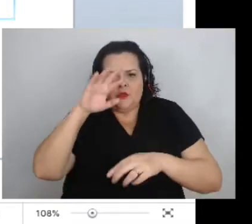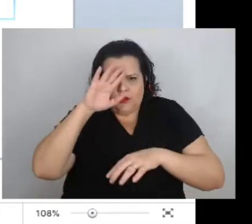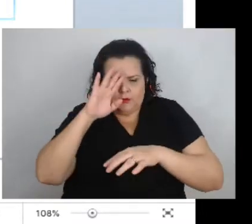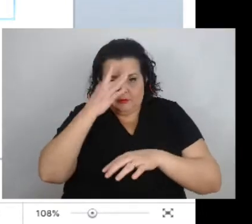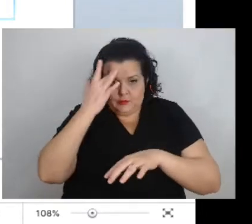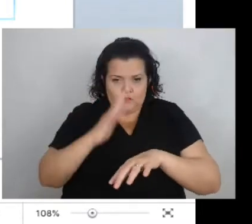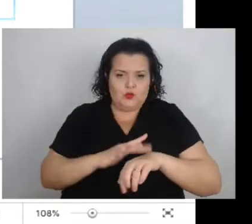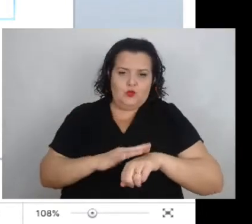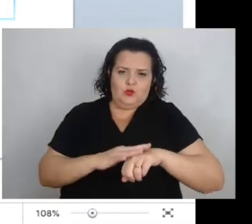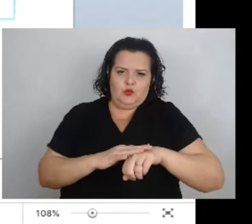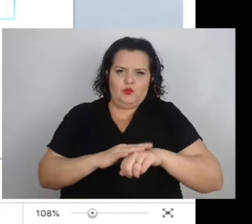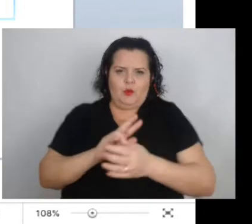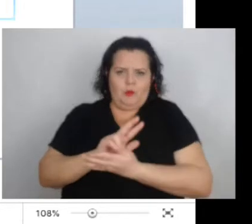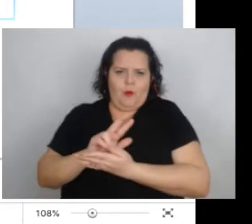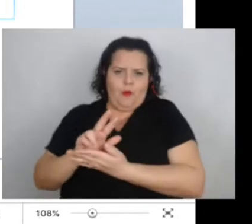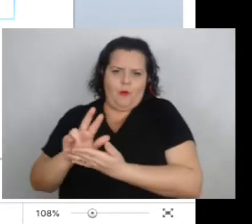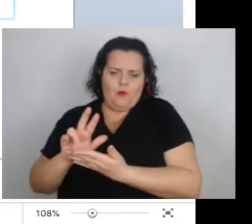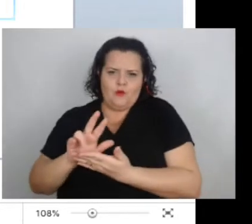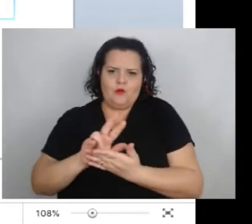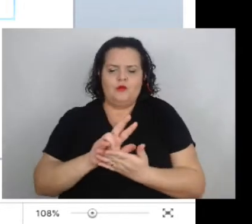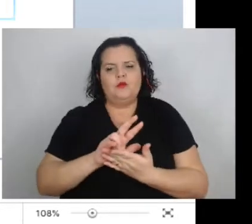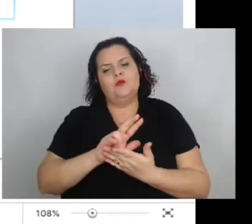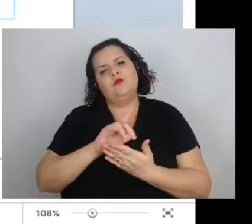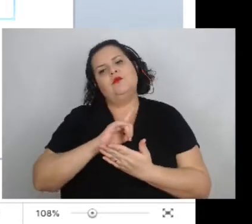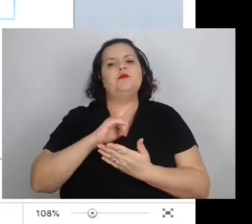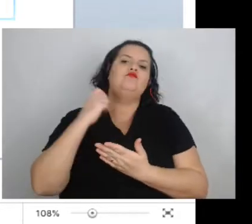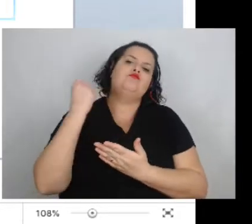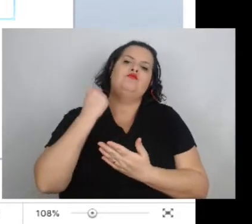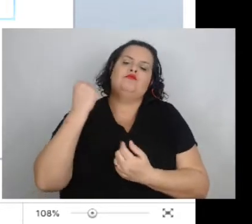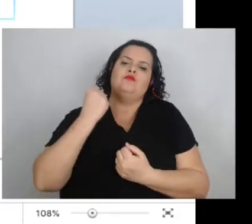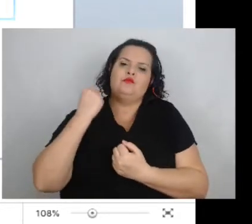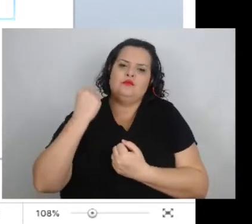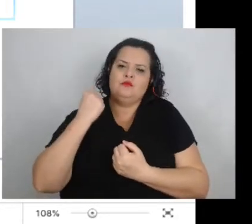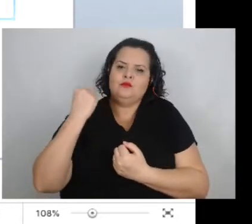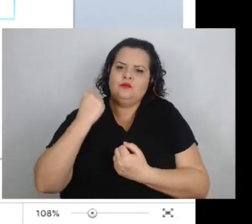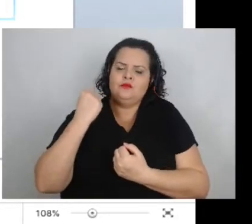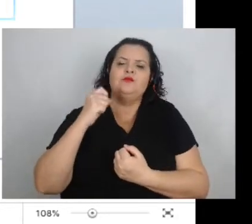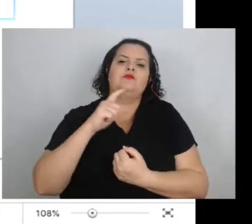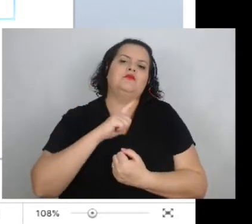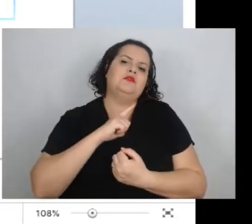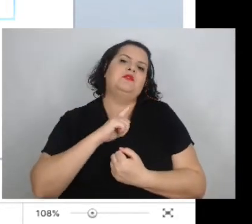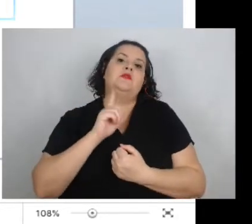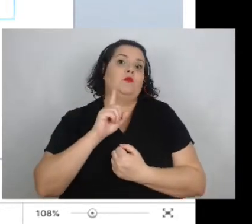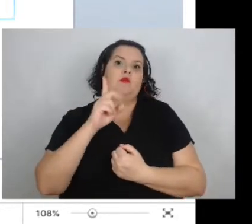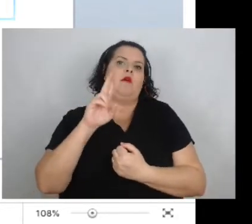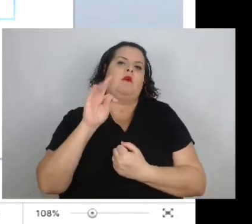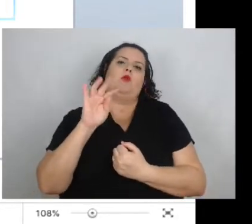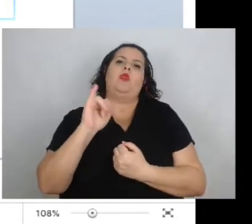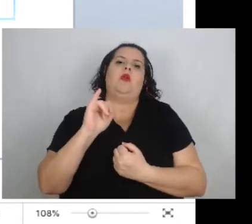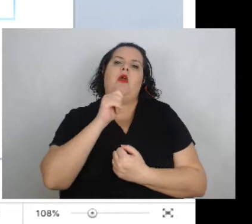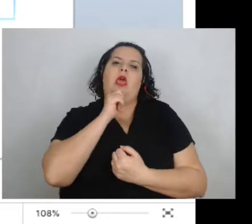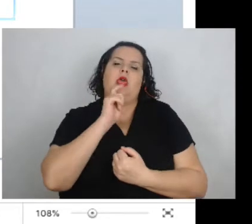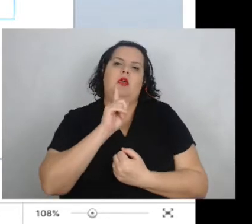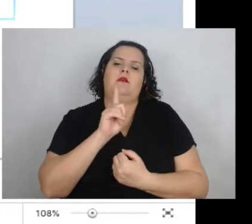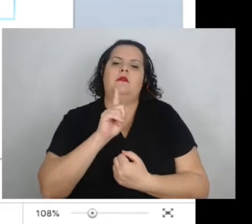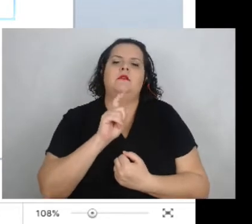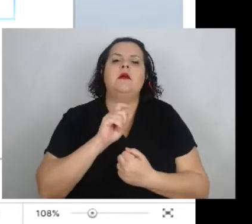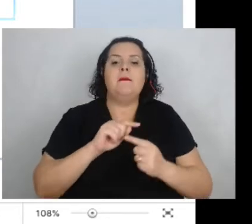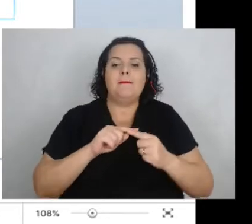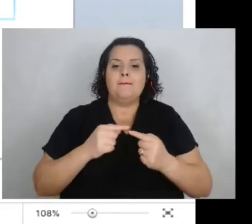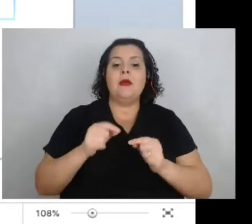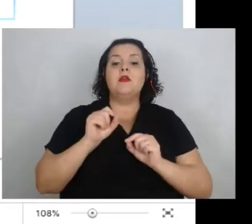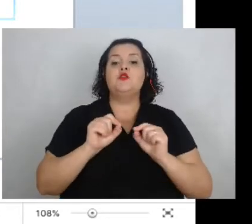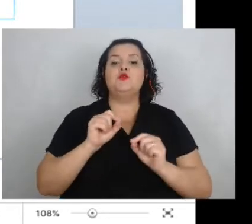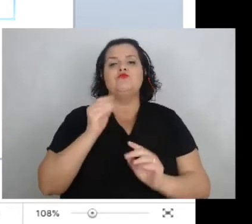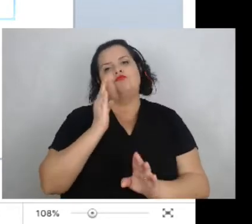mais homogênea, com gravidade moderada, pacientes de enfermaria, e o que a gente viu é que a carga